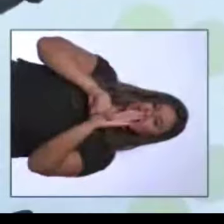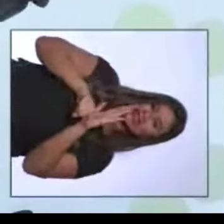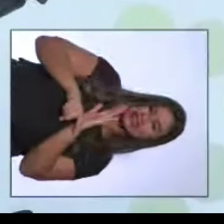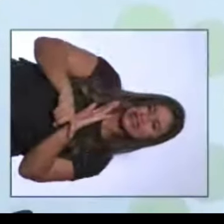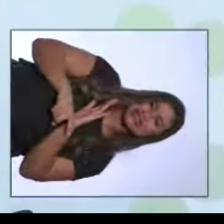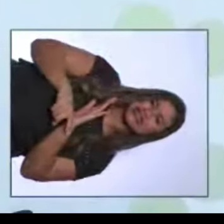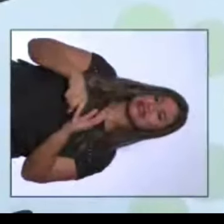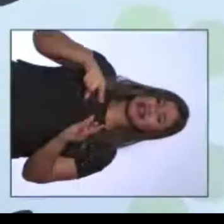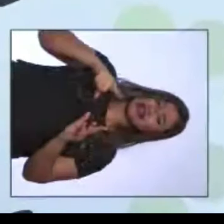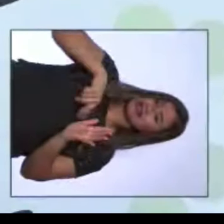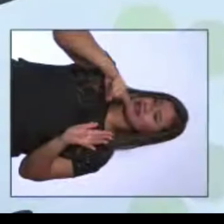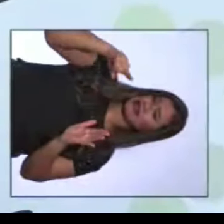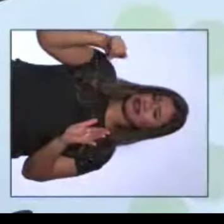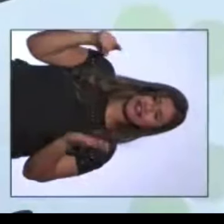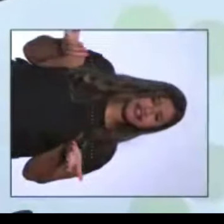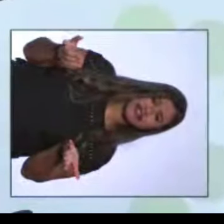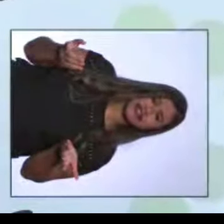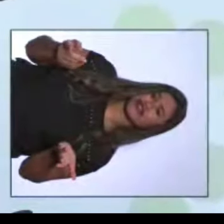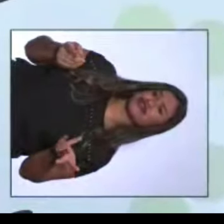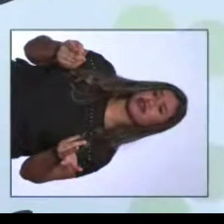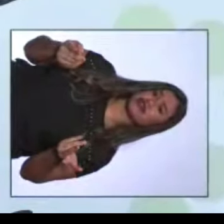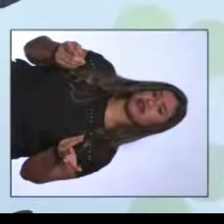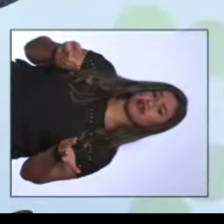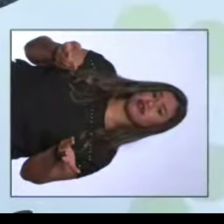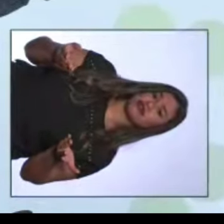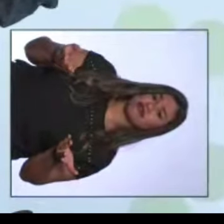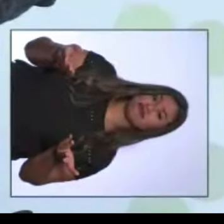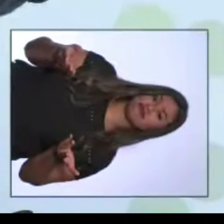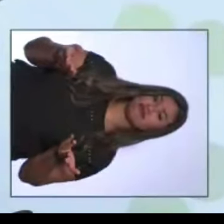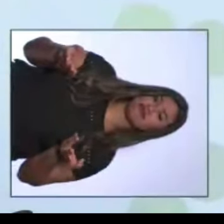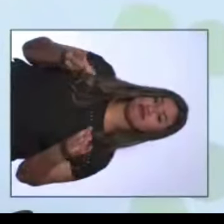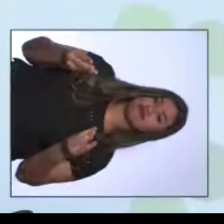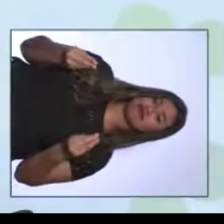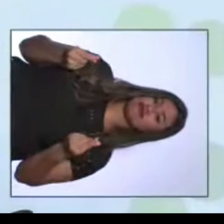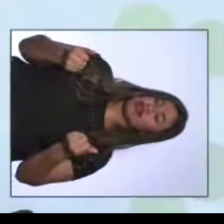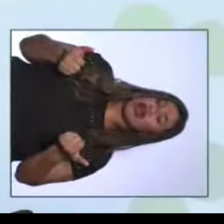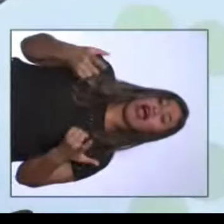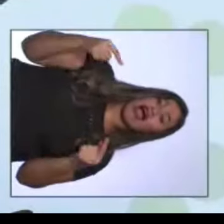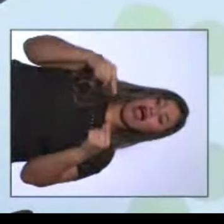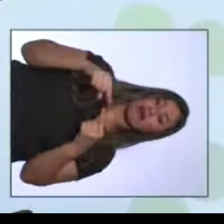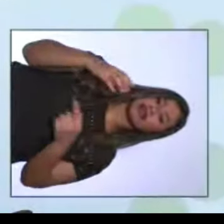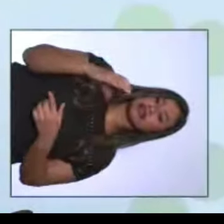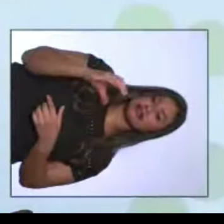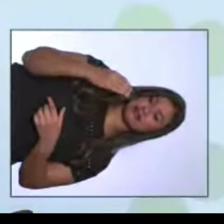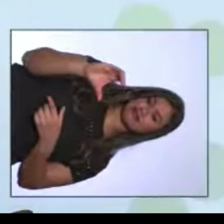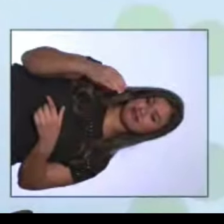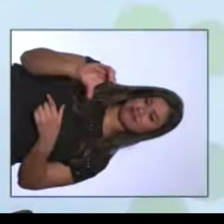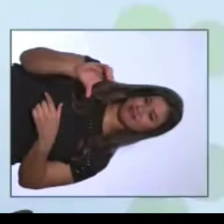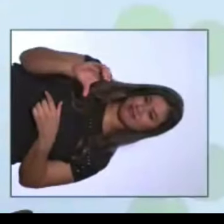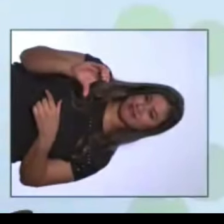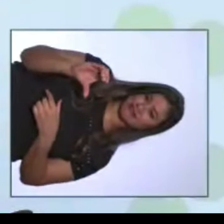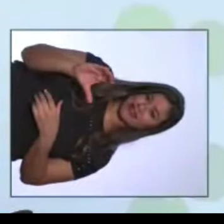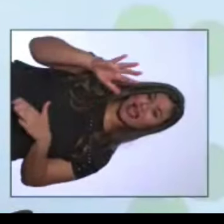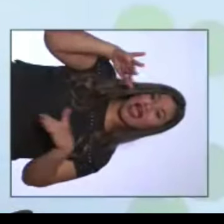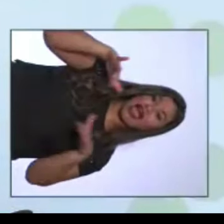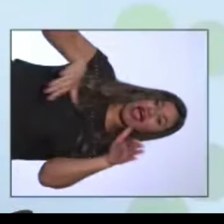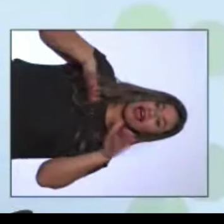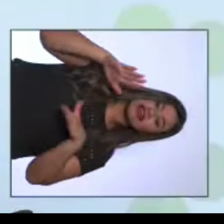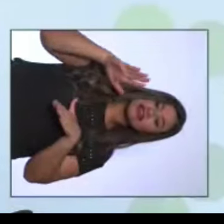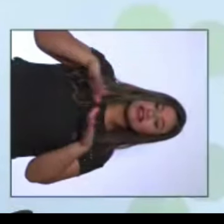estatísticas, é aquele que envolve o método científico. Às vezes,